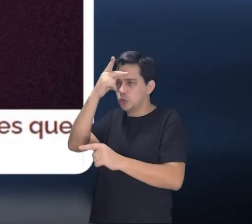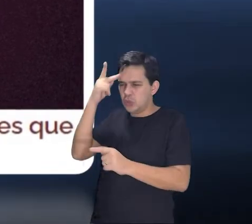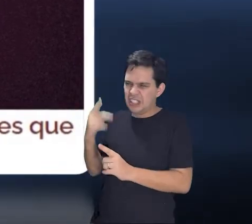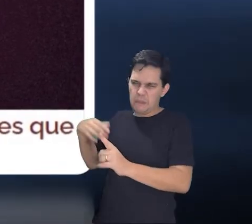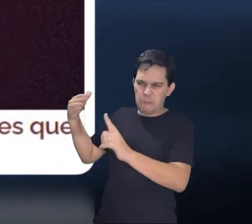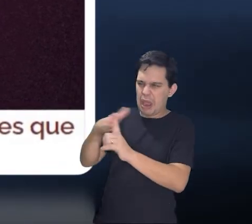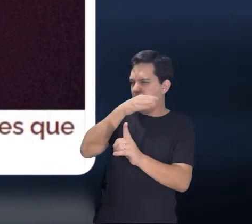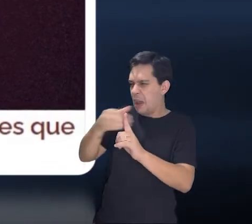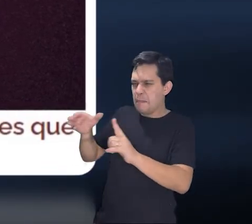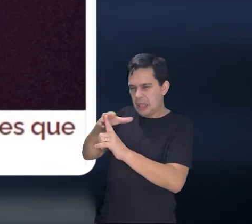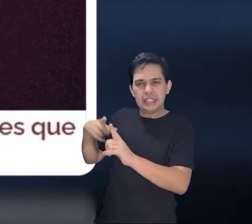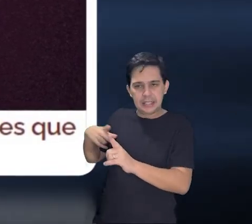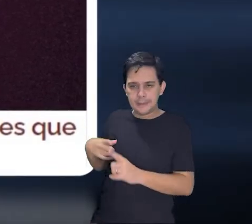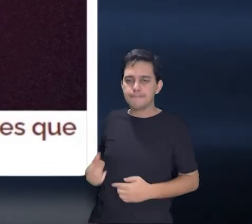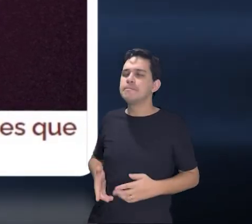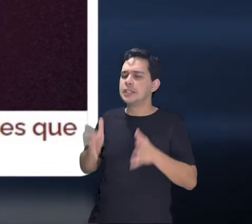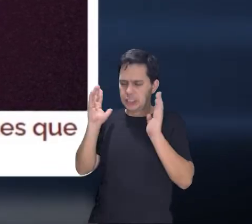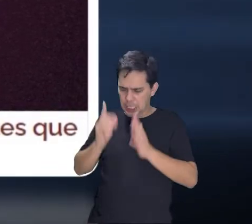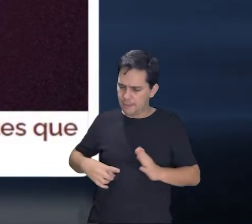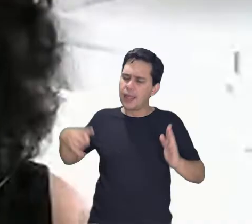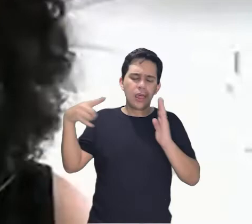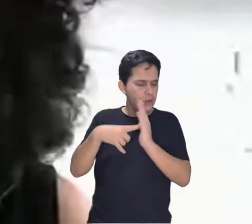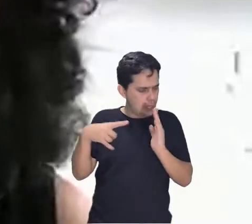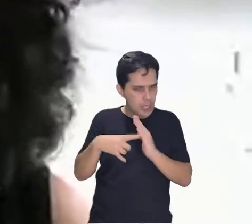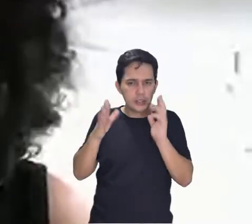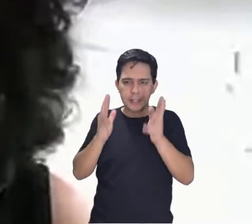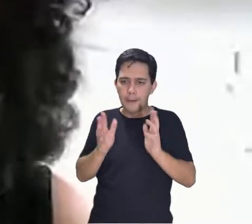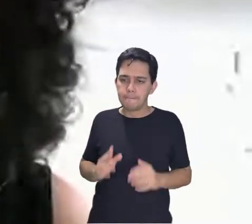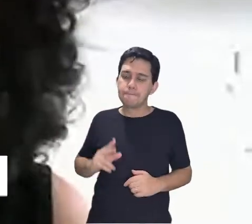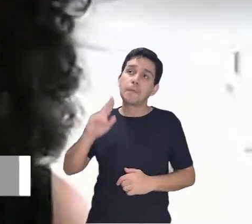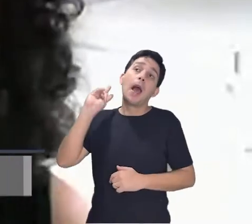dessas vítimas. Já foram denunciados. A promotora